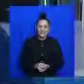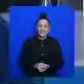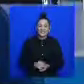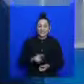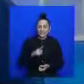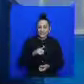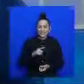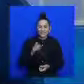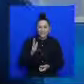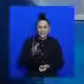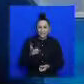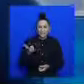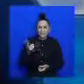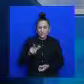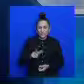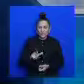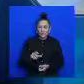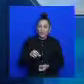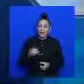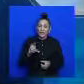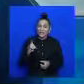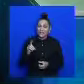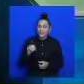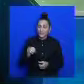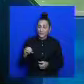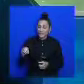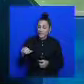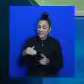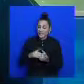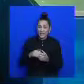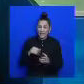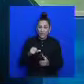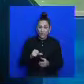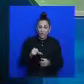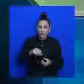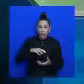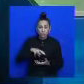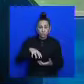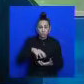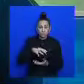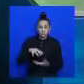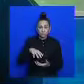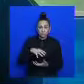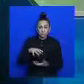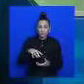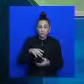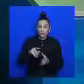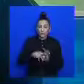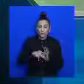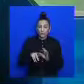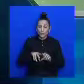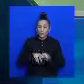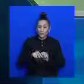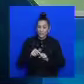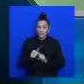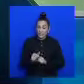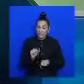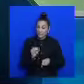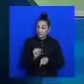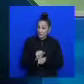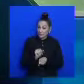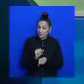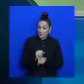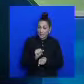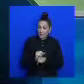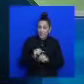E já temos as 10 bolas numeradas de 0 a 9 girando e sendo embaralhadas dentro do nosso segundo globo, o globo do Super 7. E vamos aguardar a